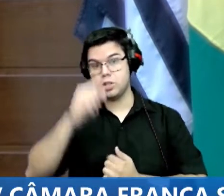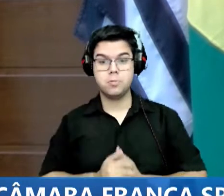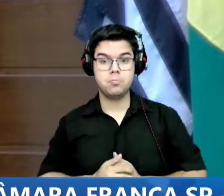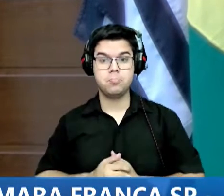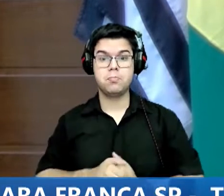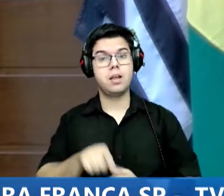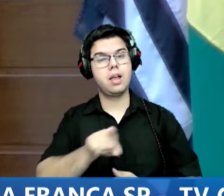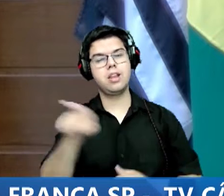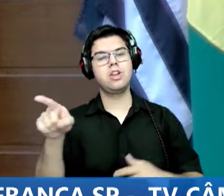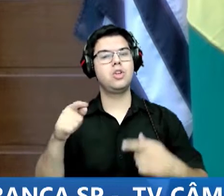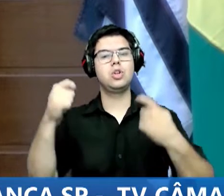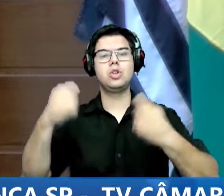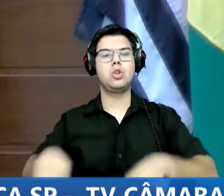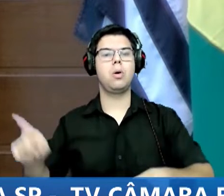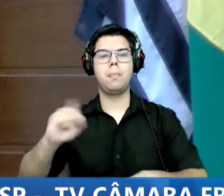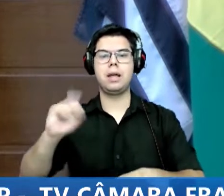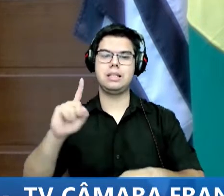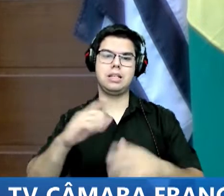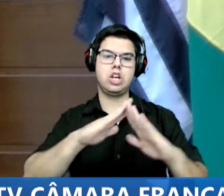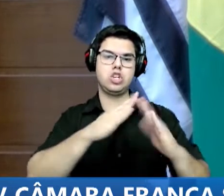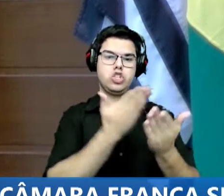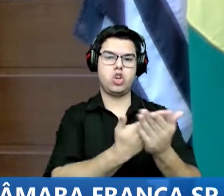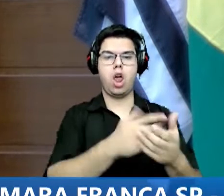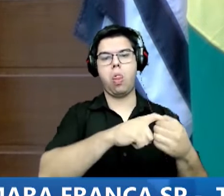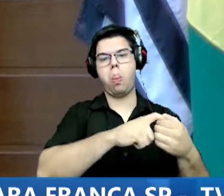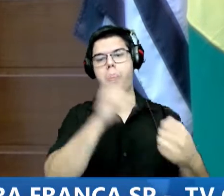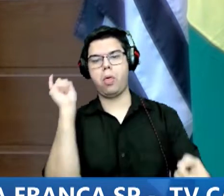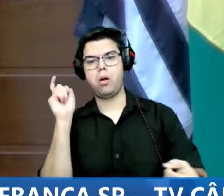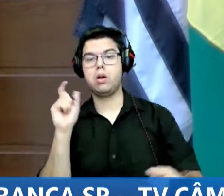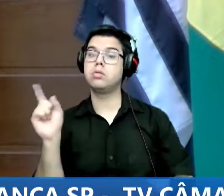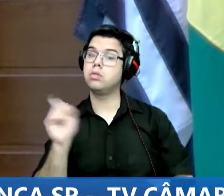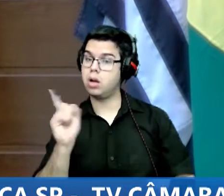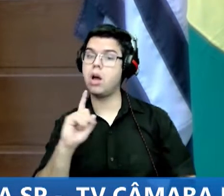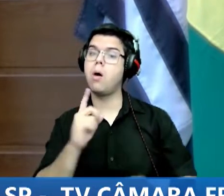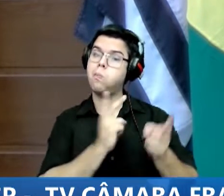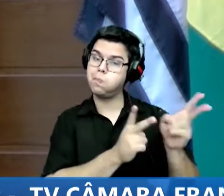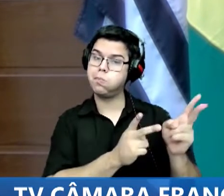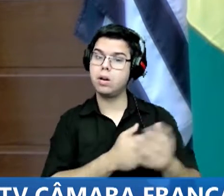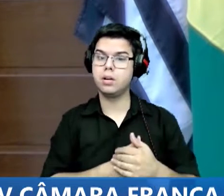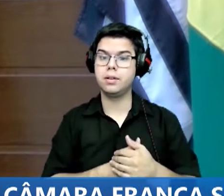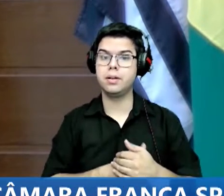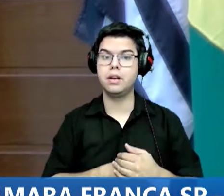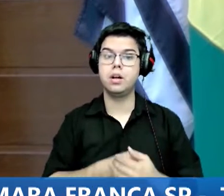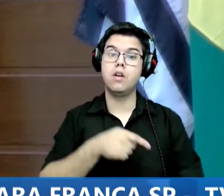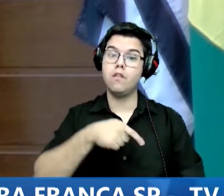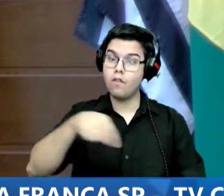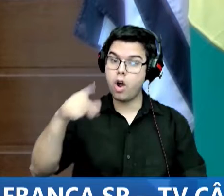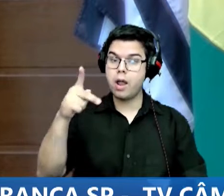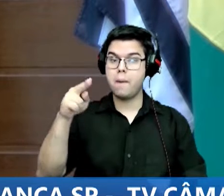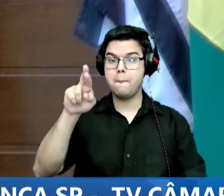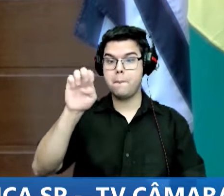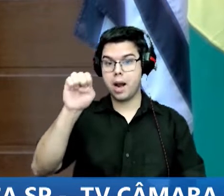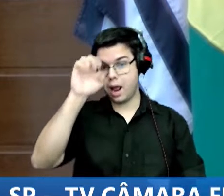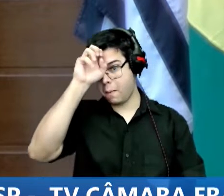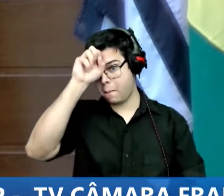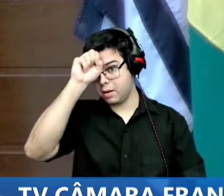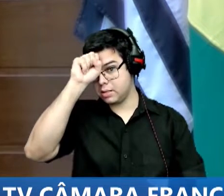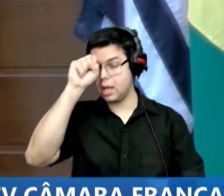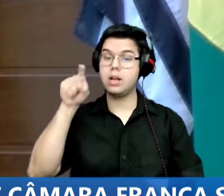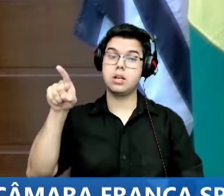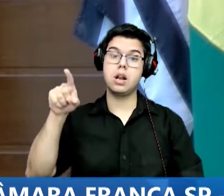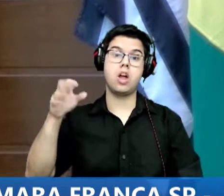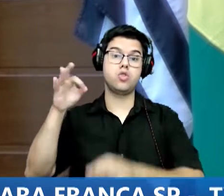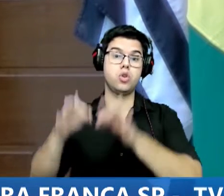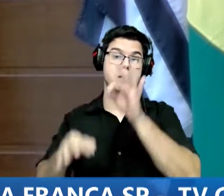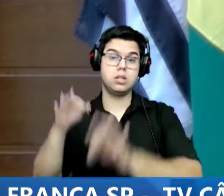precisaram sair da escola. Encaminhamos para a pré-aprendizagem. A Justiça do Trabalho concedeu bolsa para